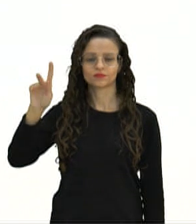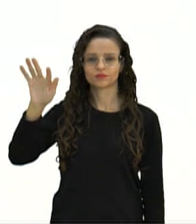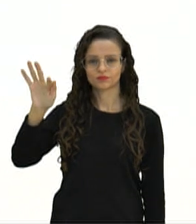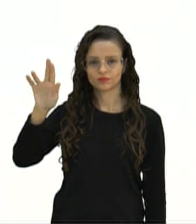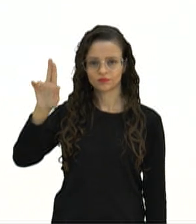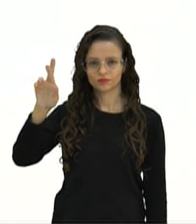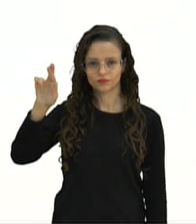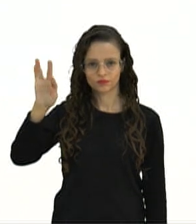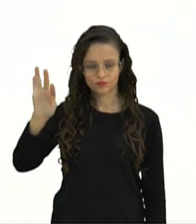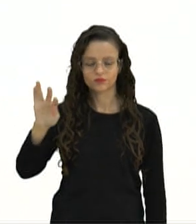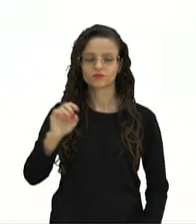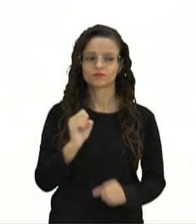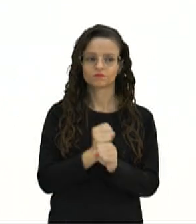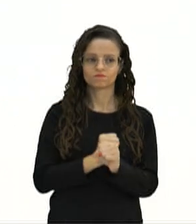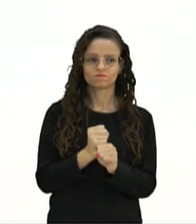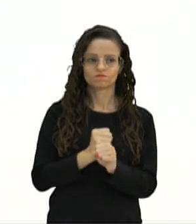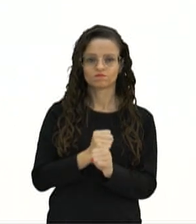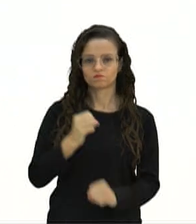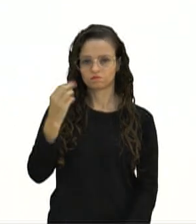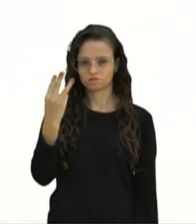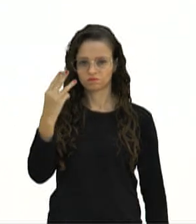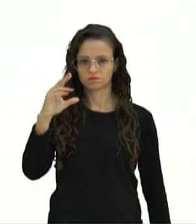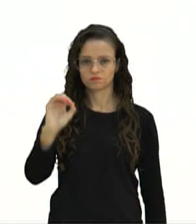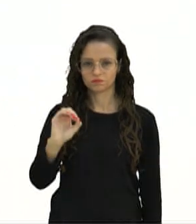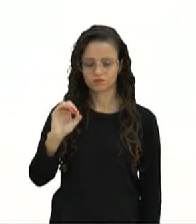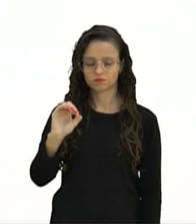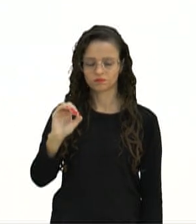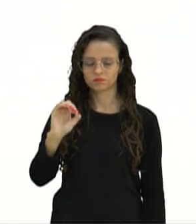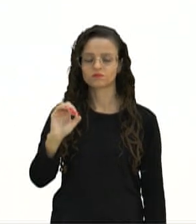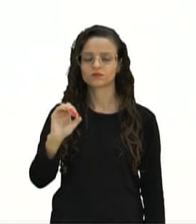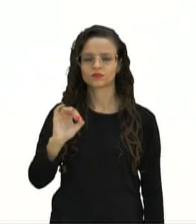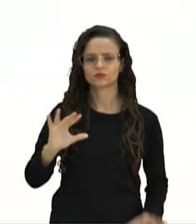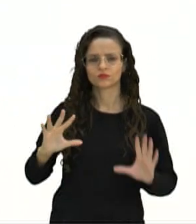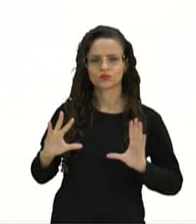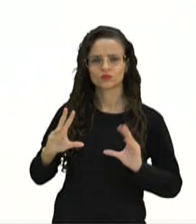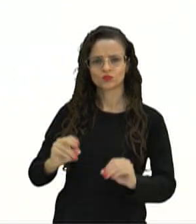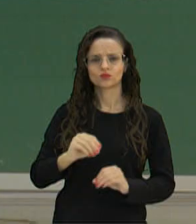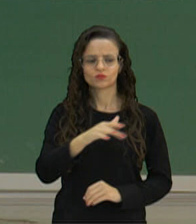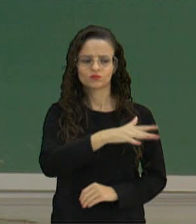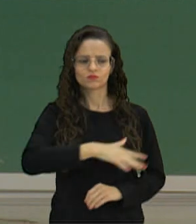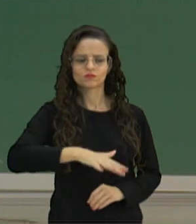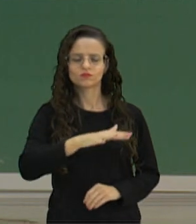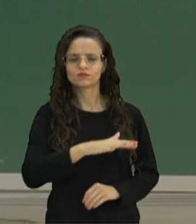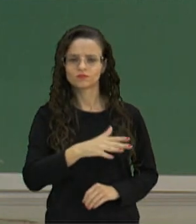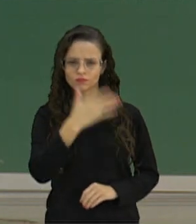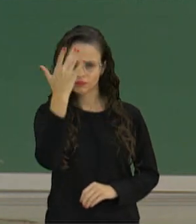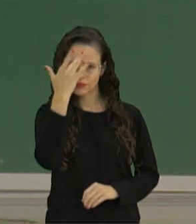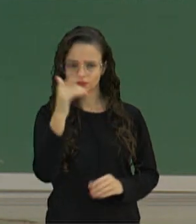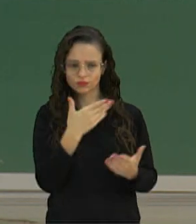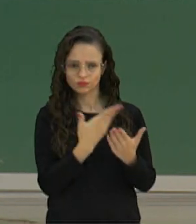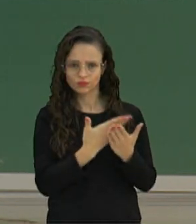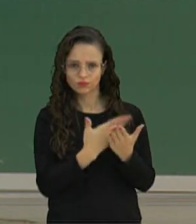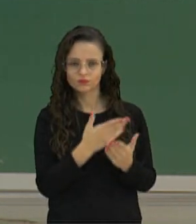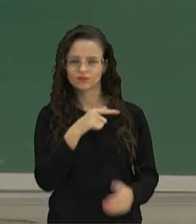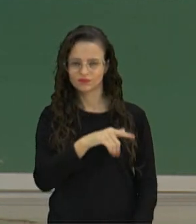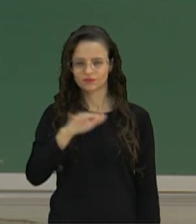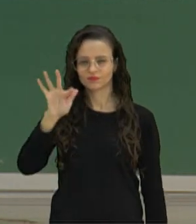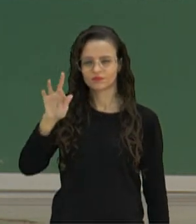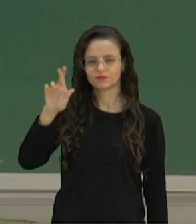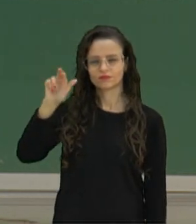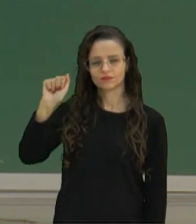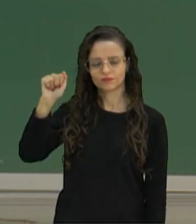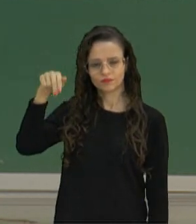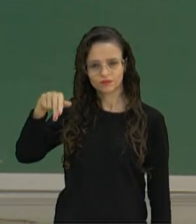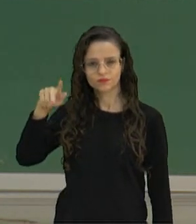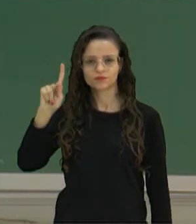Na década de 30, todos os frankfurtianos, inclusive o Benjamin, e talvez principalmente o Benjamin,